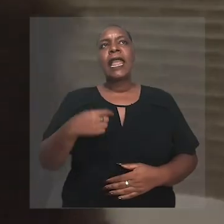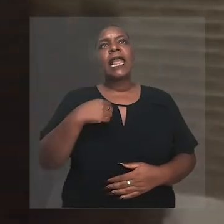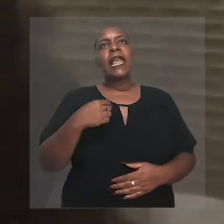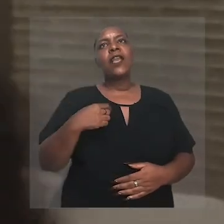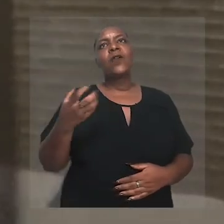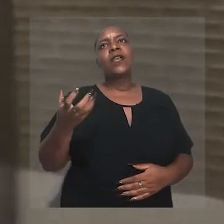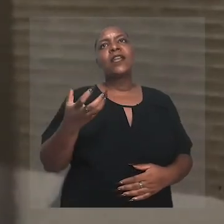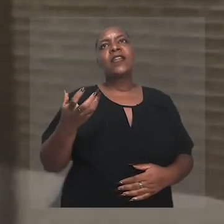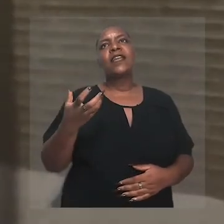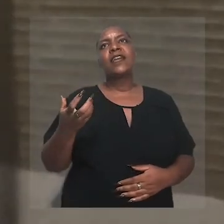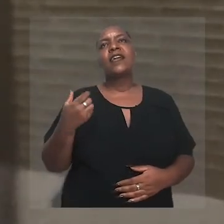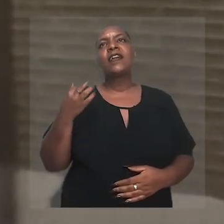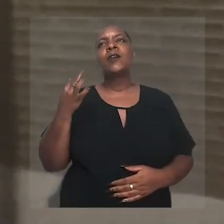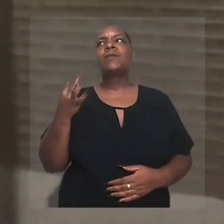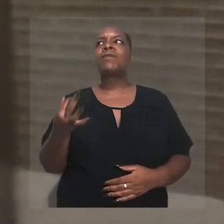Eu queria...